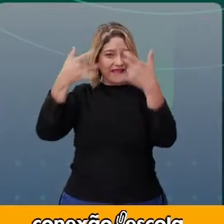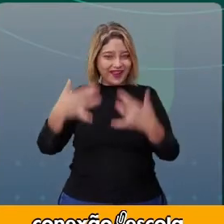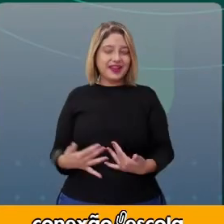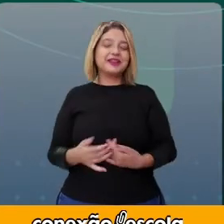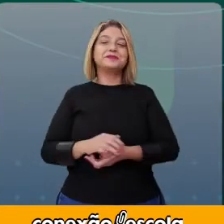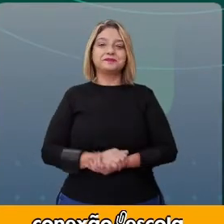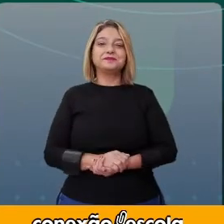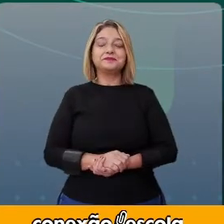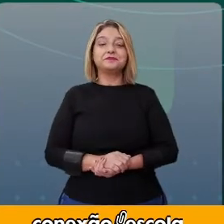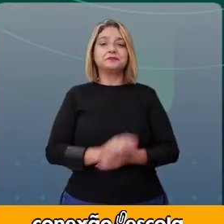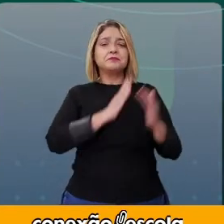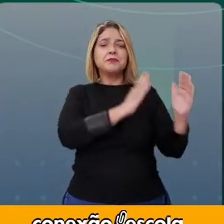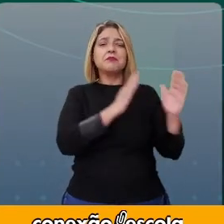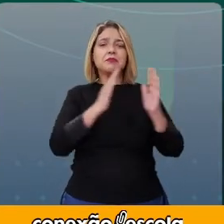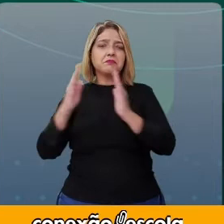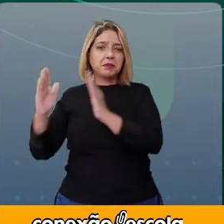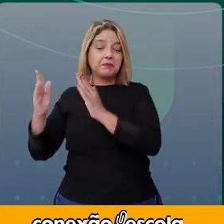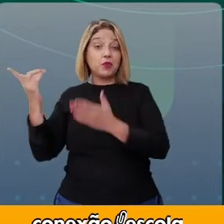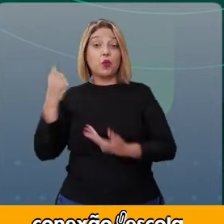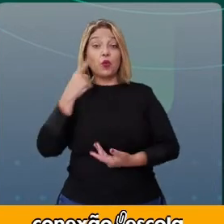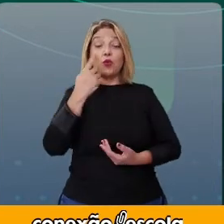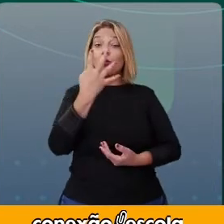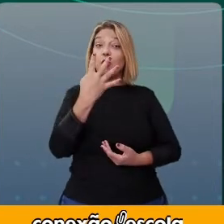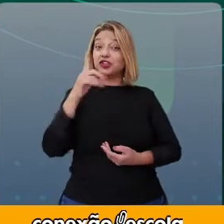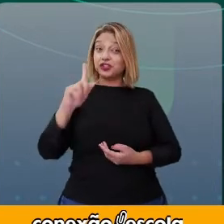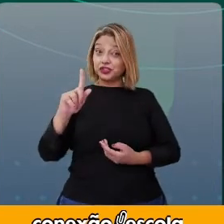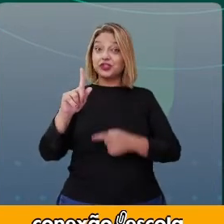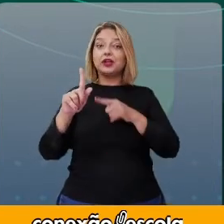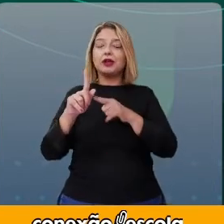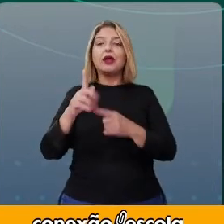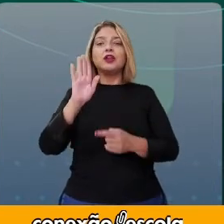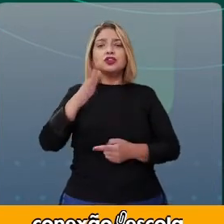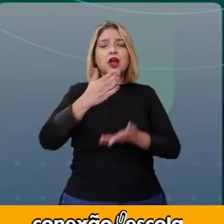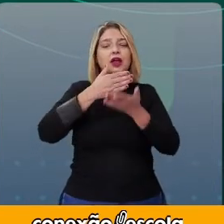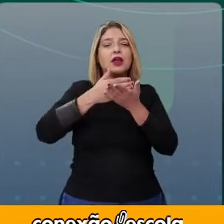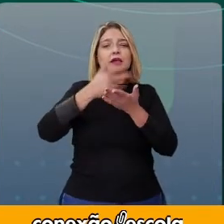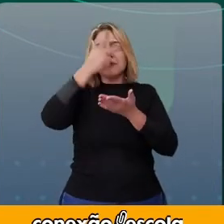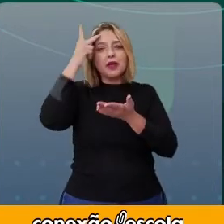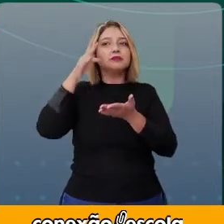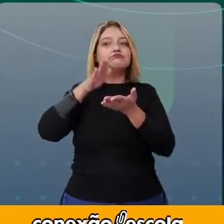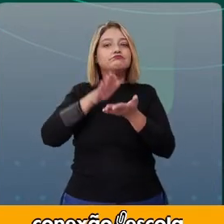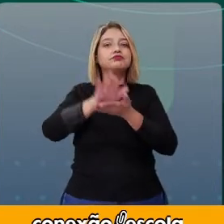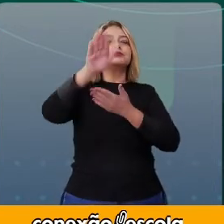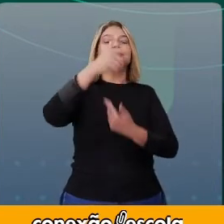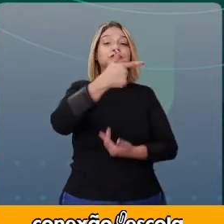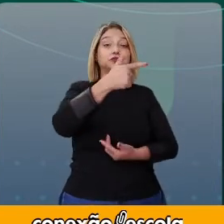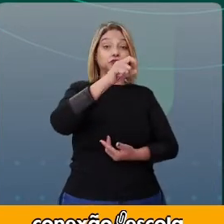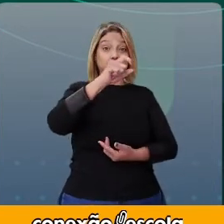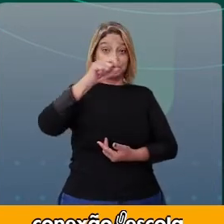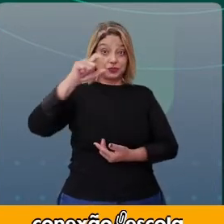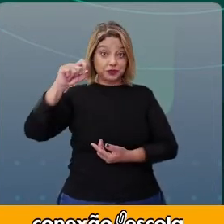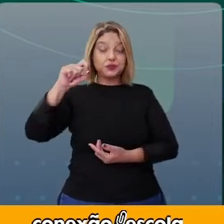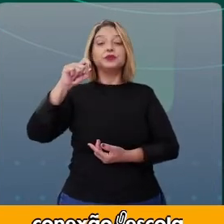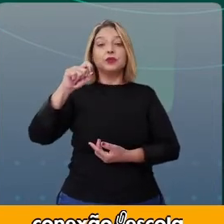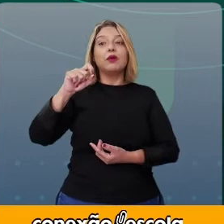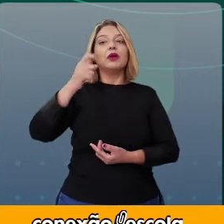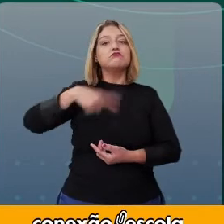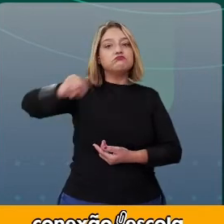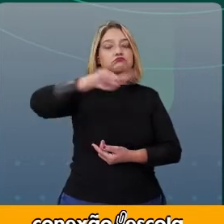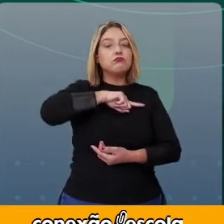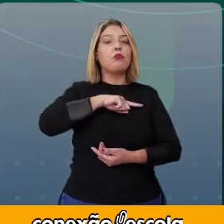Então, por exemplo, o 4G, que foi lançado nos anos 2000, nós só tivemos um acesso